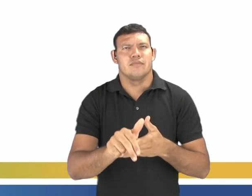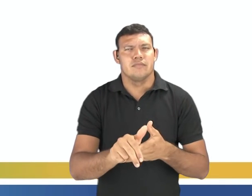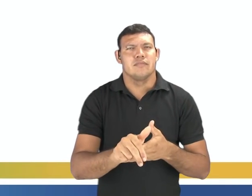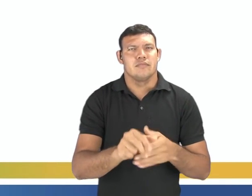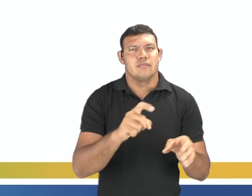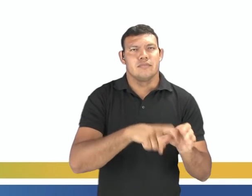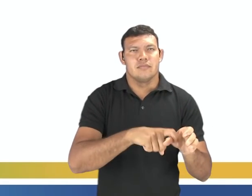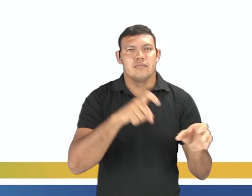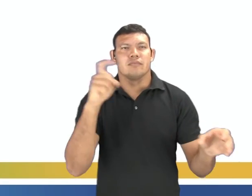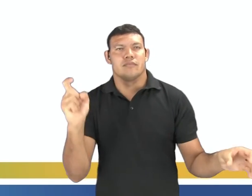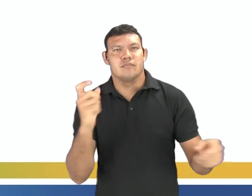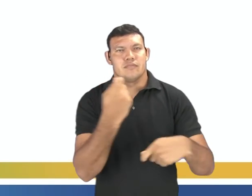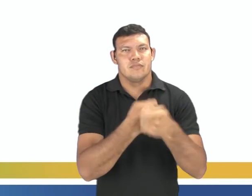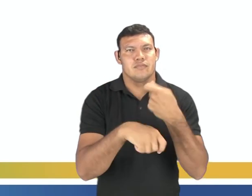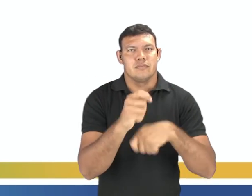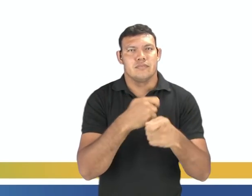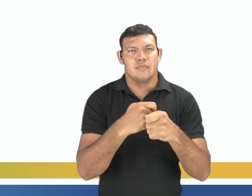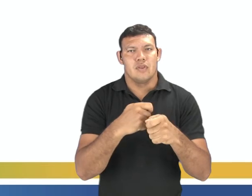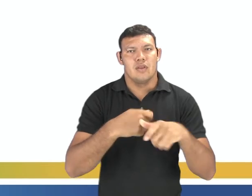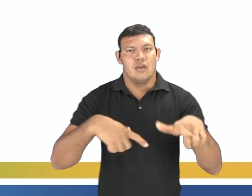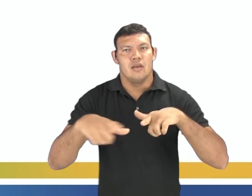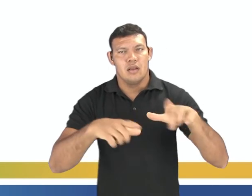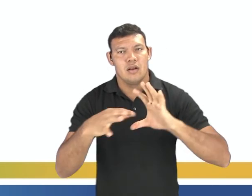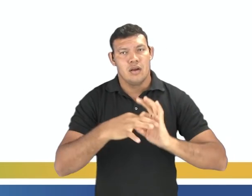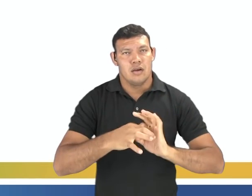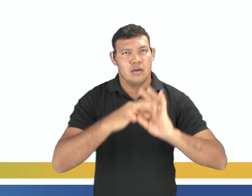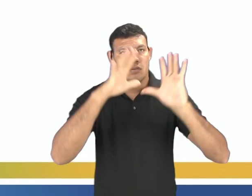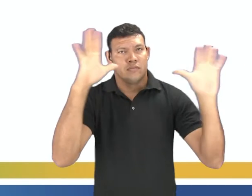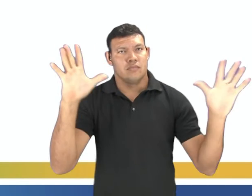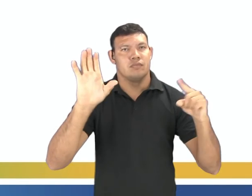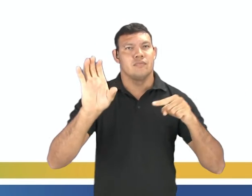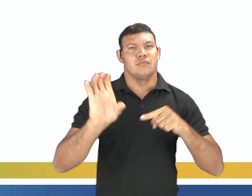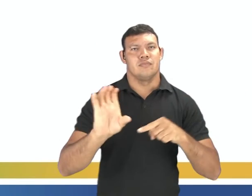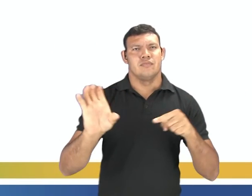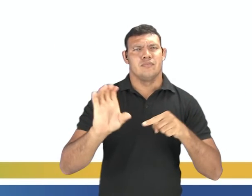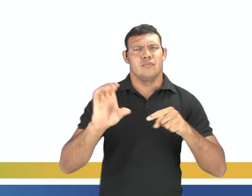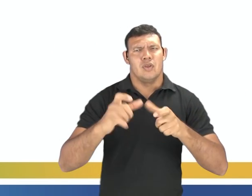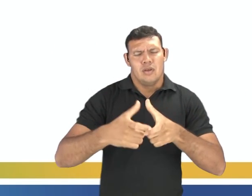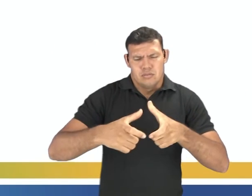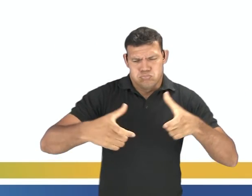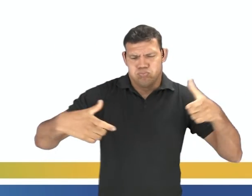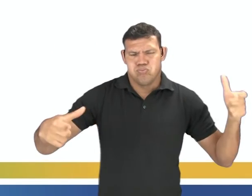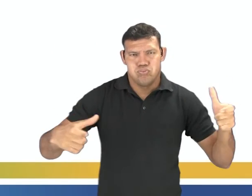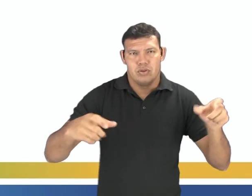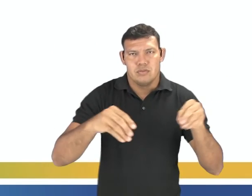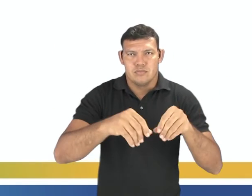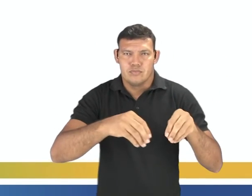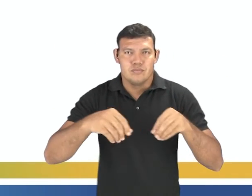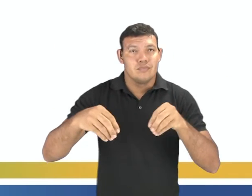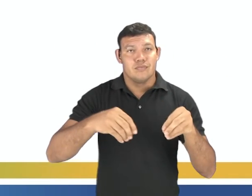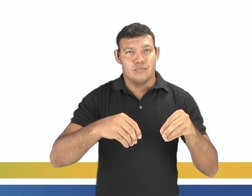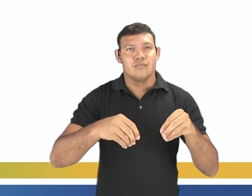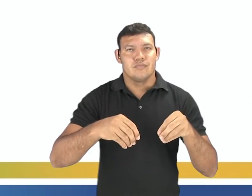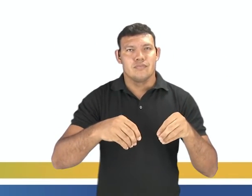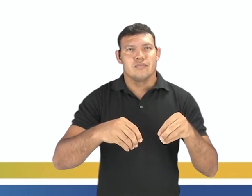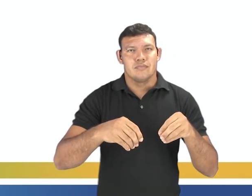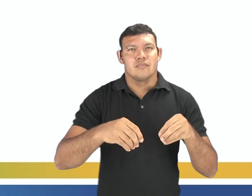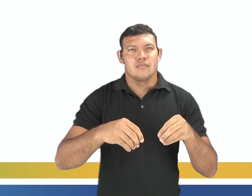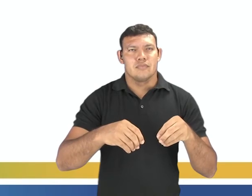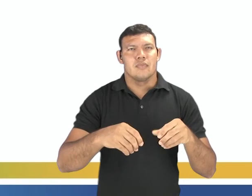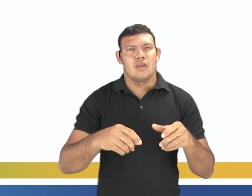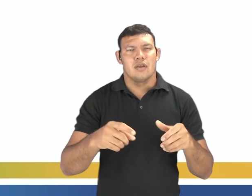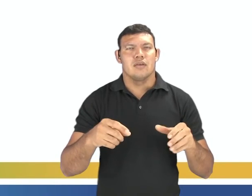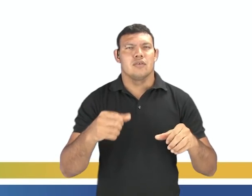Autonomia econômica e mão de obra livre. Letra C. Grandes propriedades de terras, ação